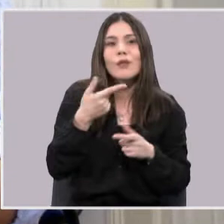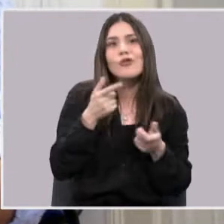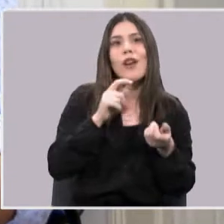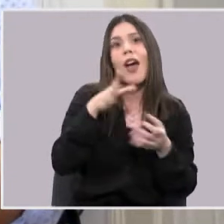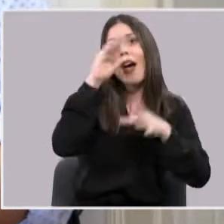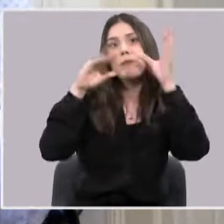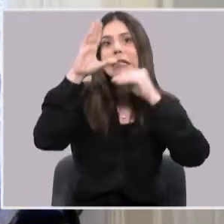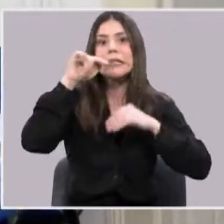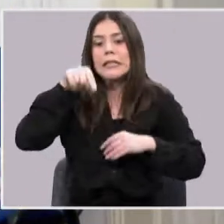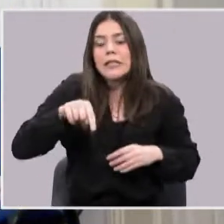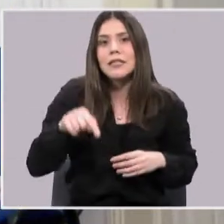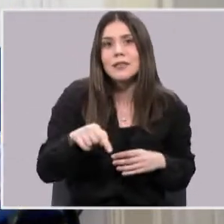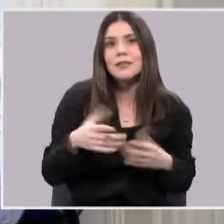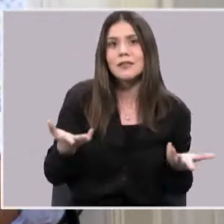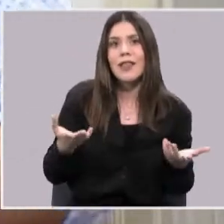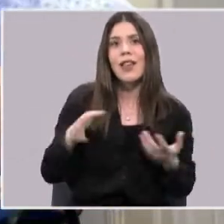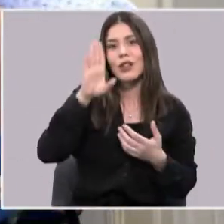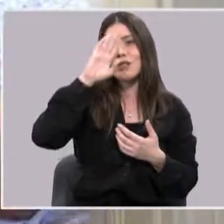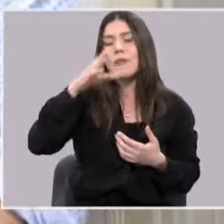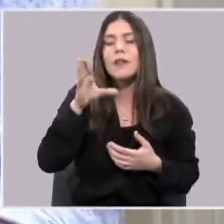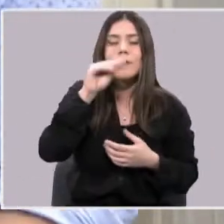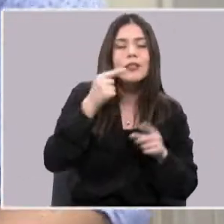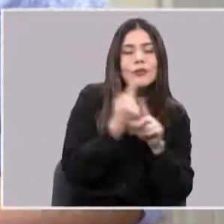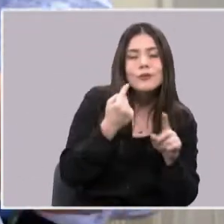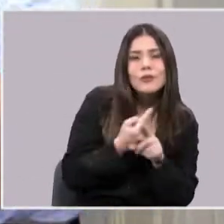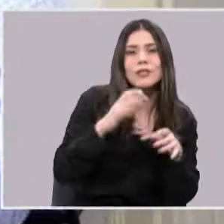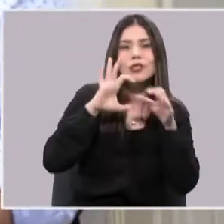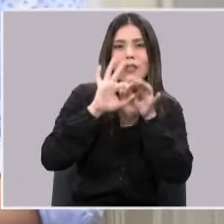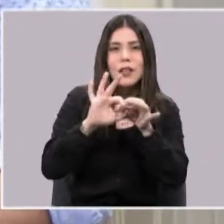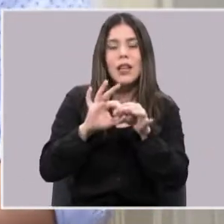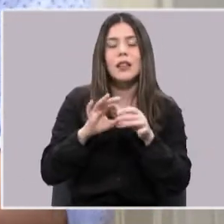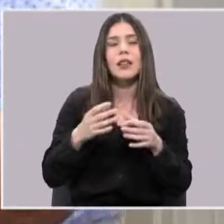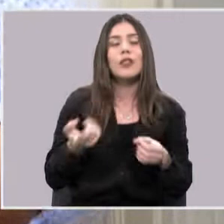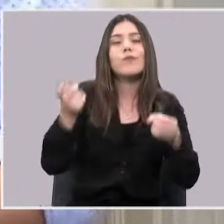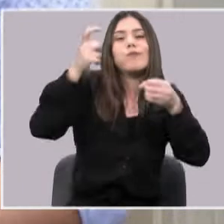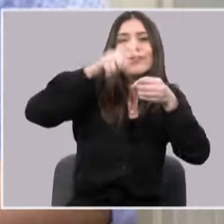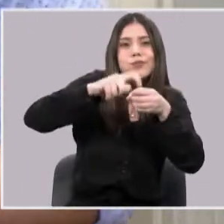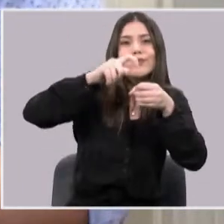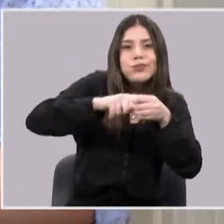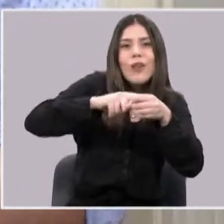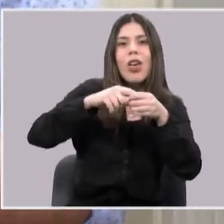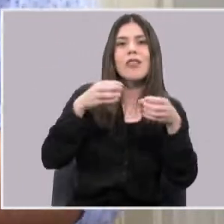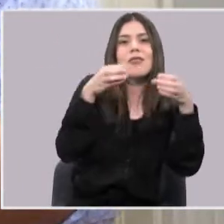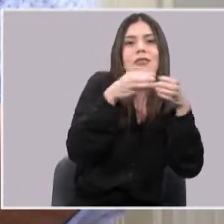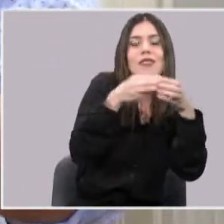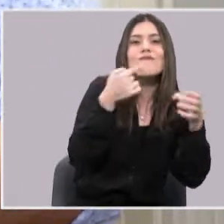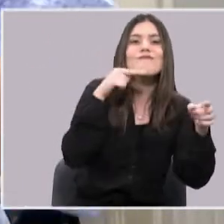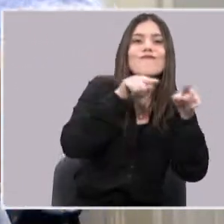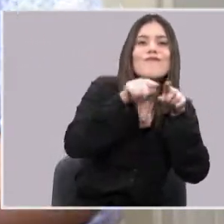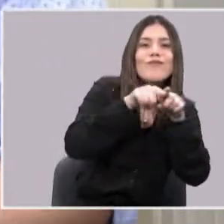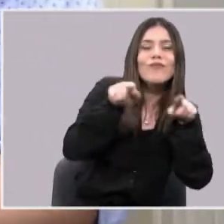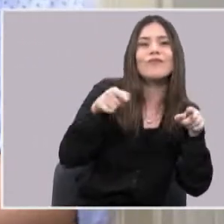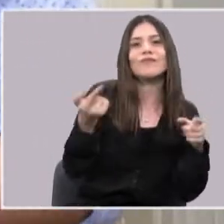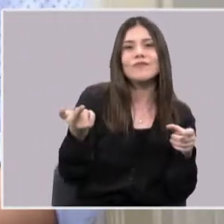soft skills que não aprendes em mais lado nenhum, que não por estares a saber mais, por estares dentro de estruturas que têm como base